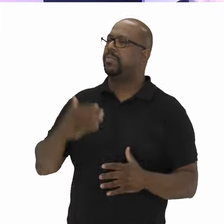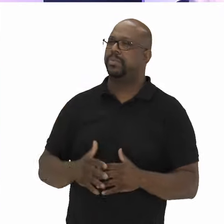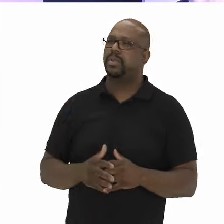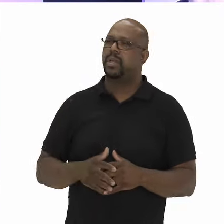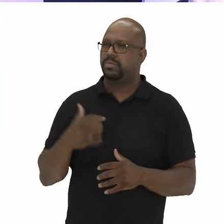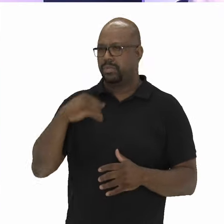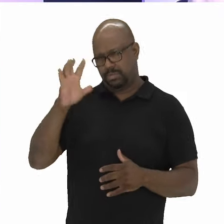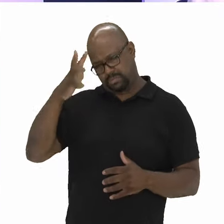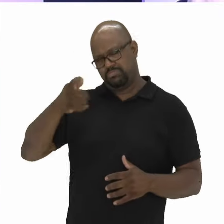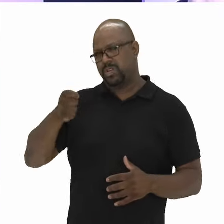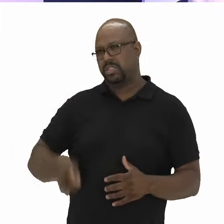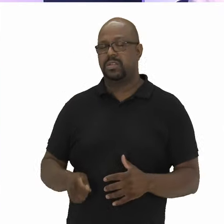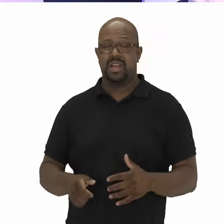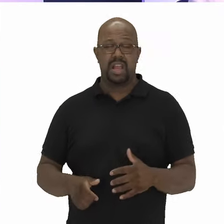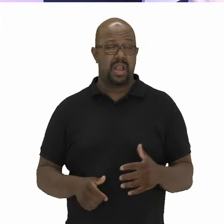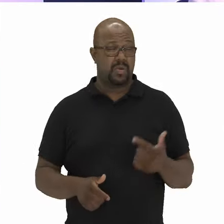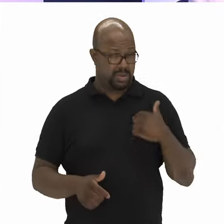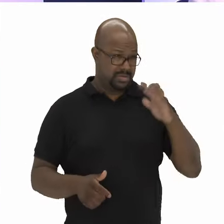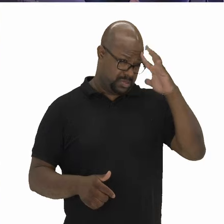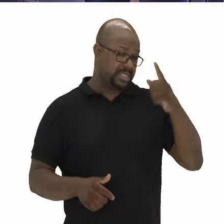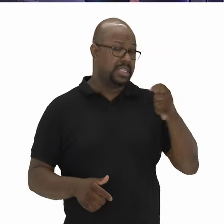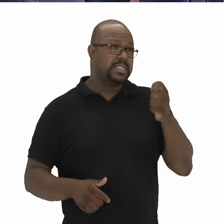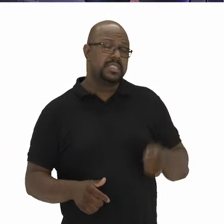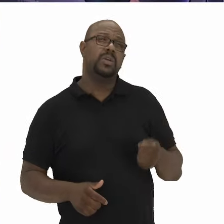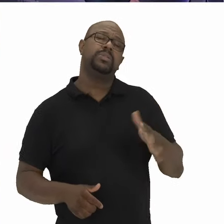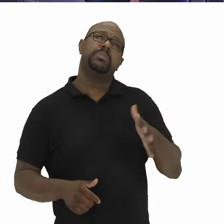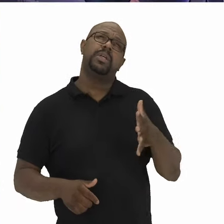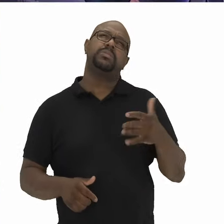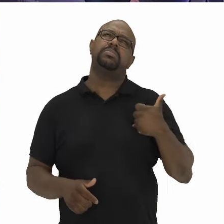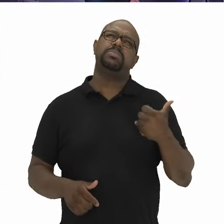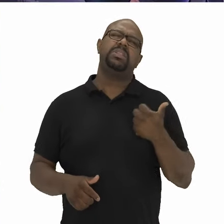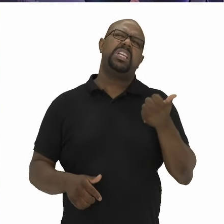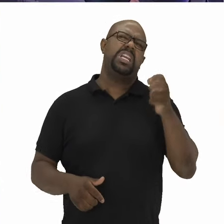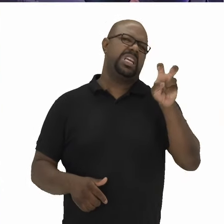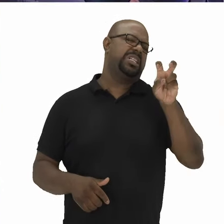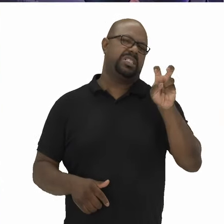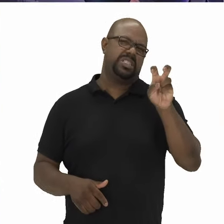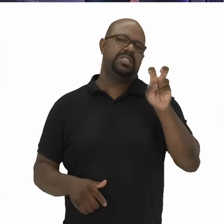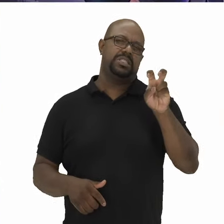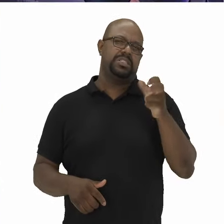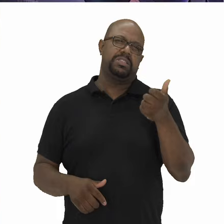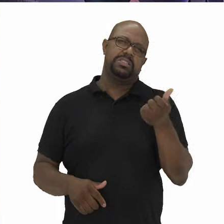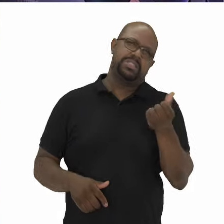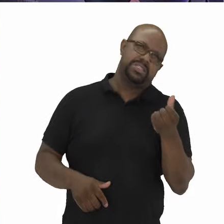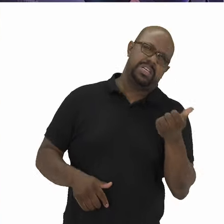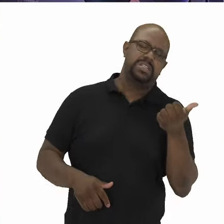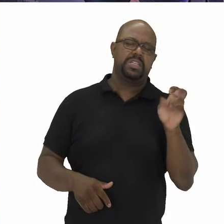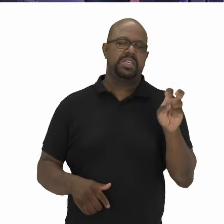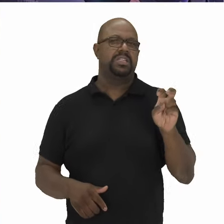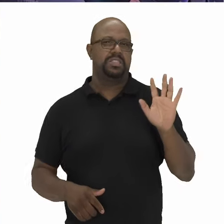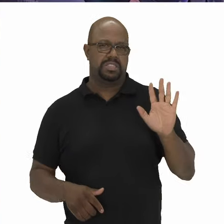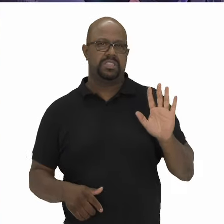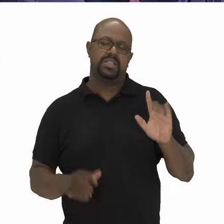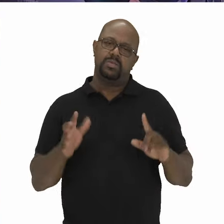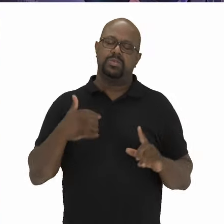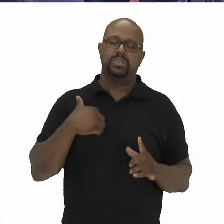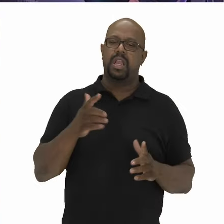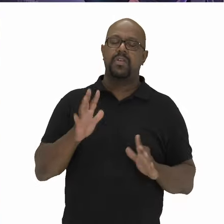época quando você tomou essa decisão ah quando eu tomei essa decisão eu já tinha uns 15 16